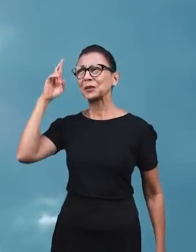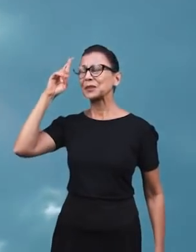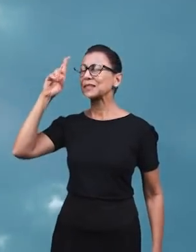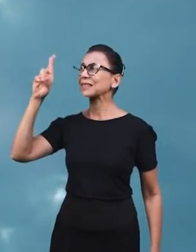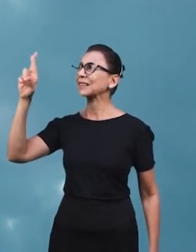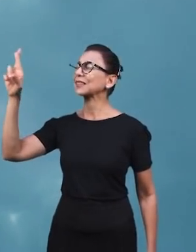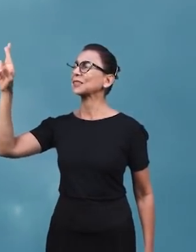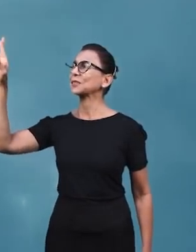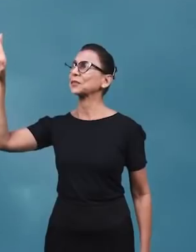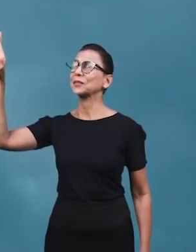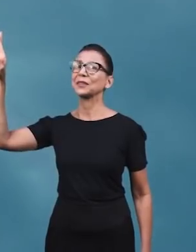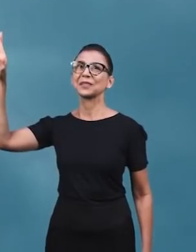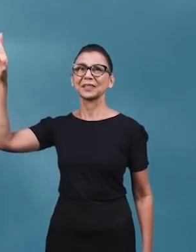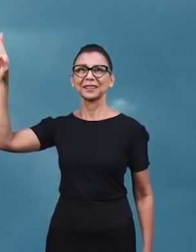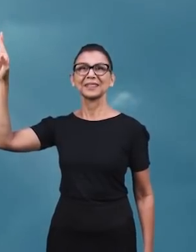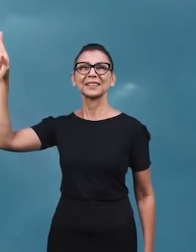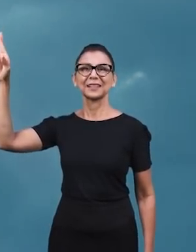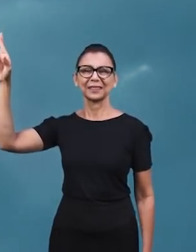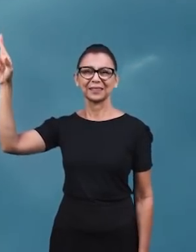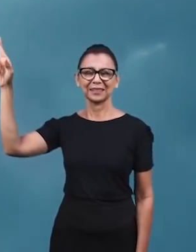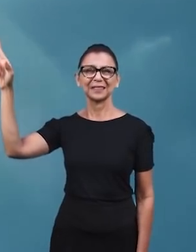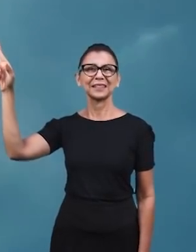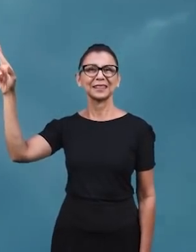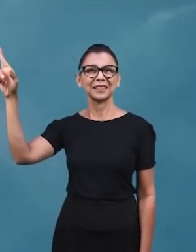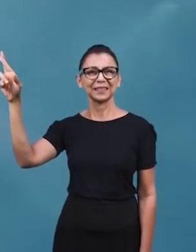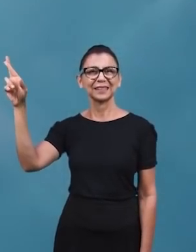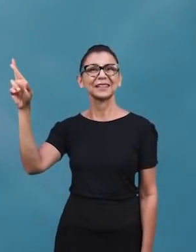é a voz do meu Senhor.